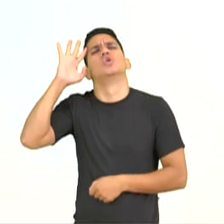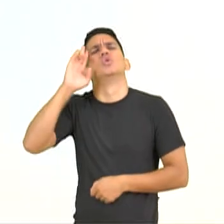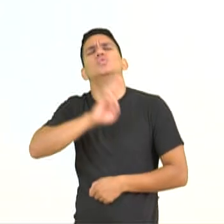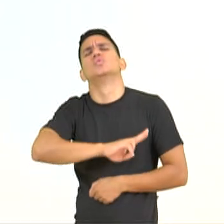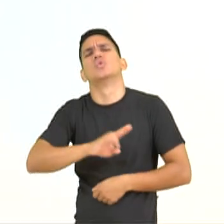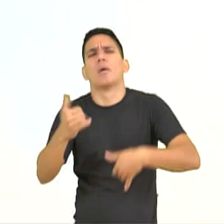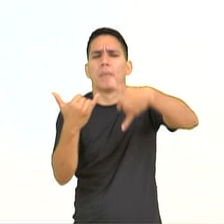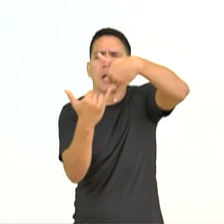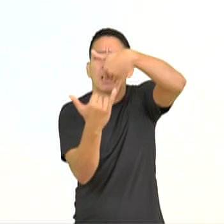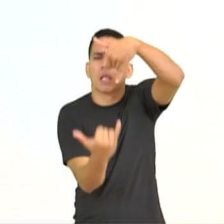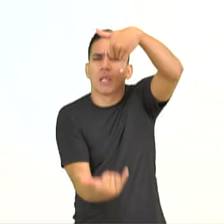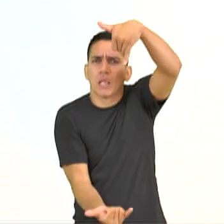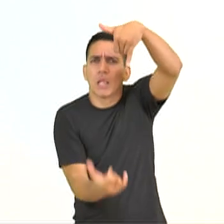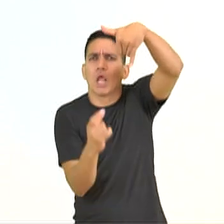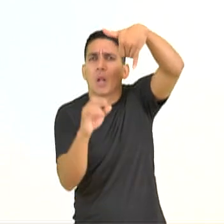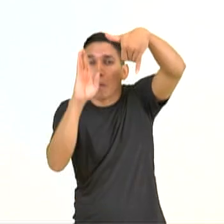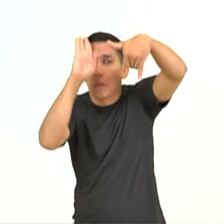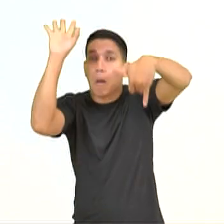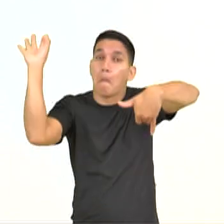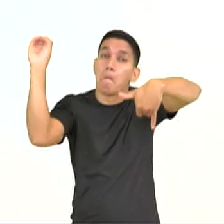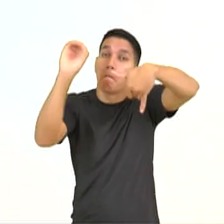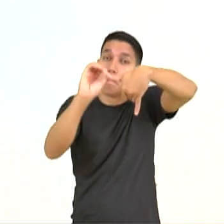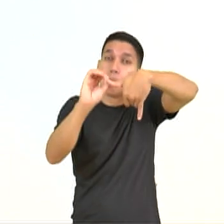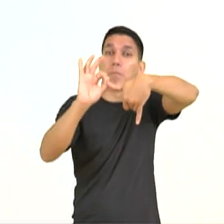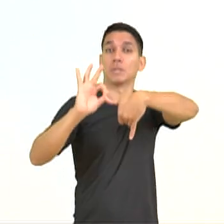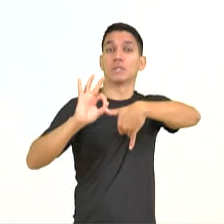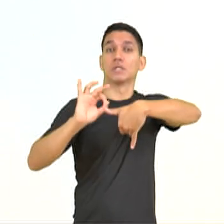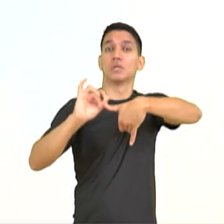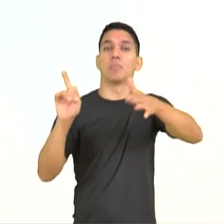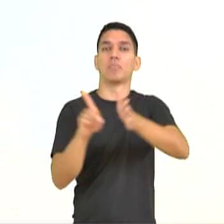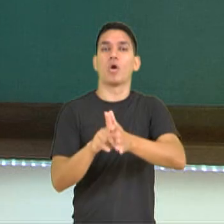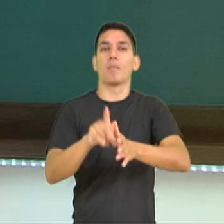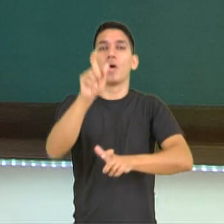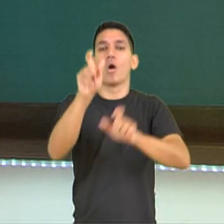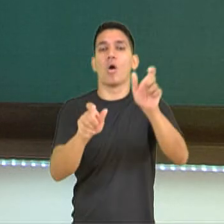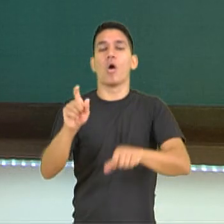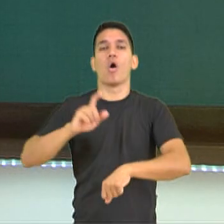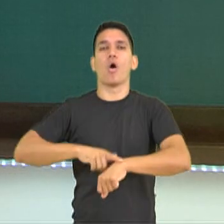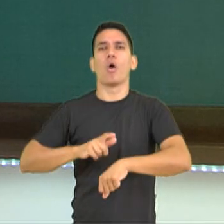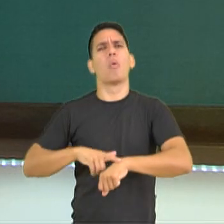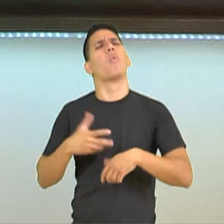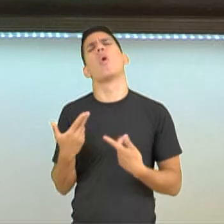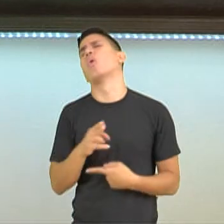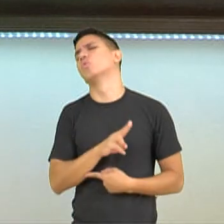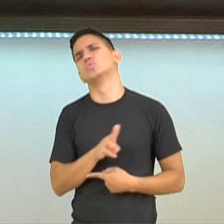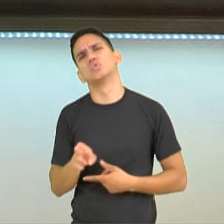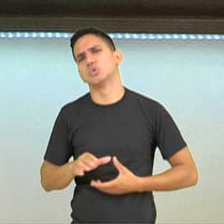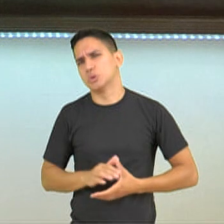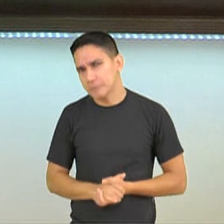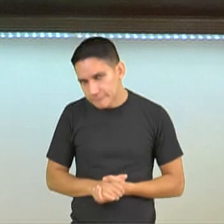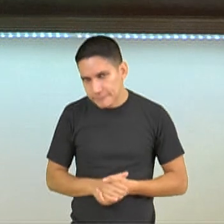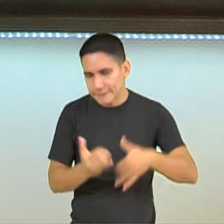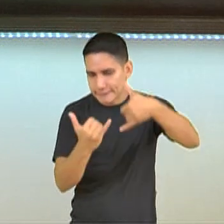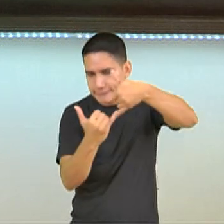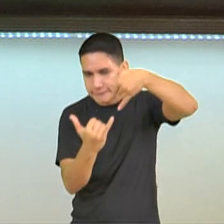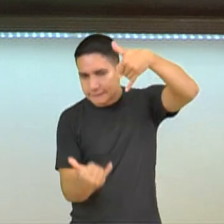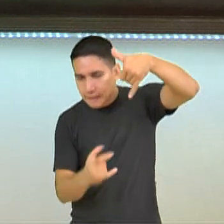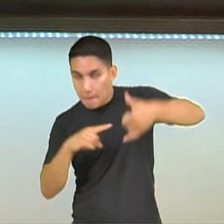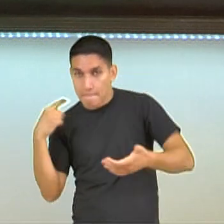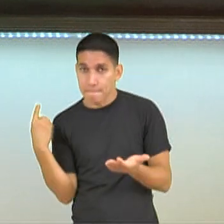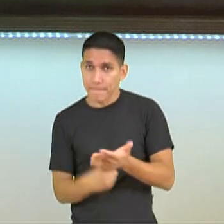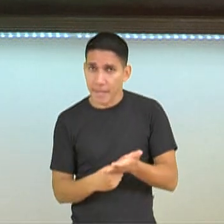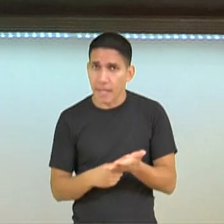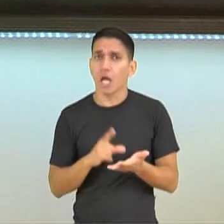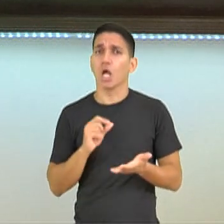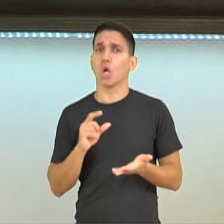nosso planeta considerada o marco zero dos fusos horários? Qual é essa linha que estabelece ali o